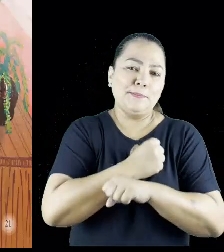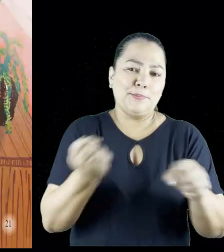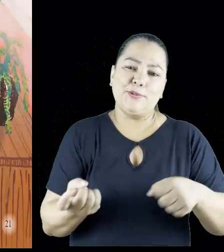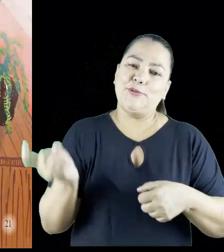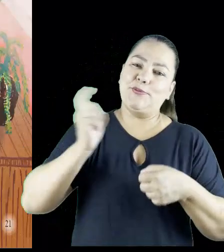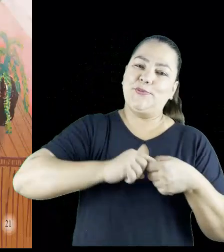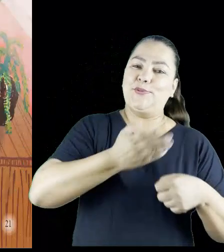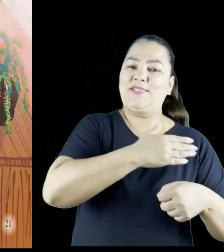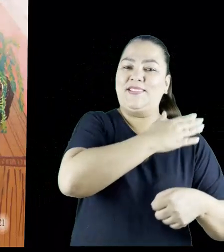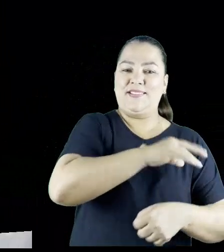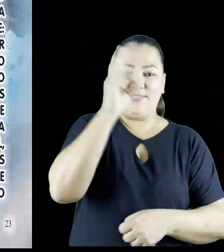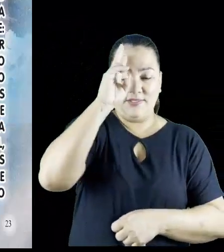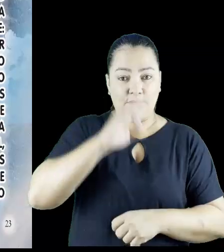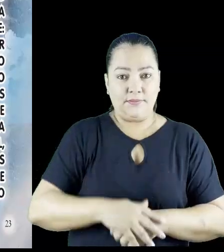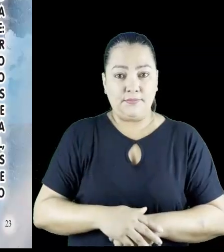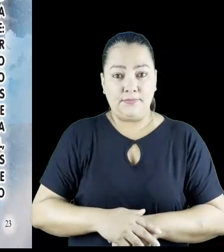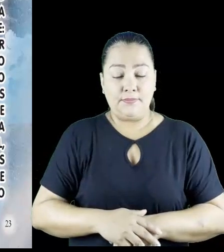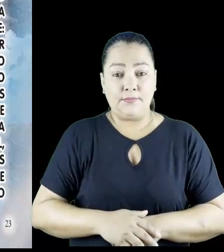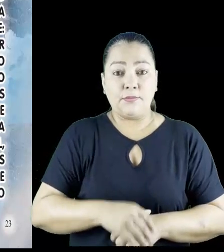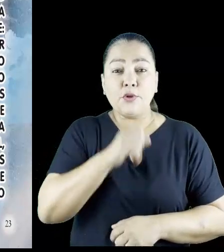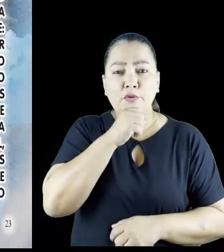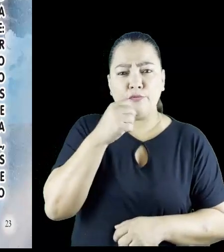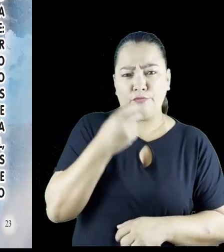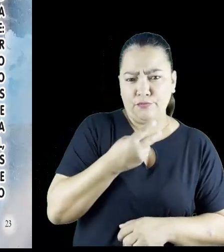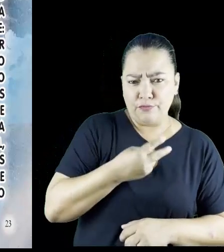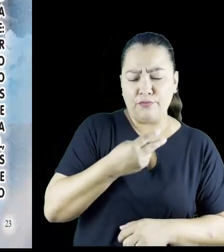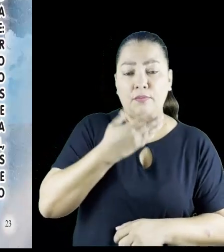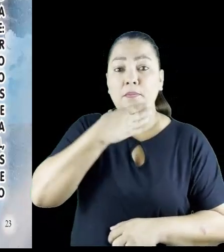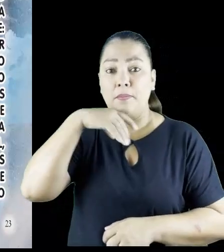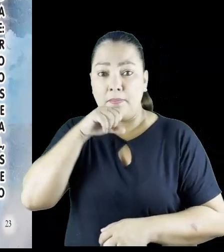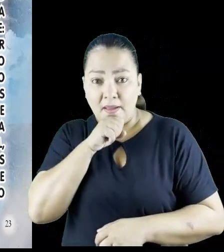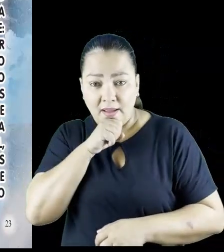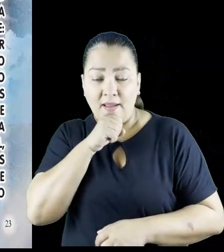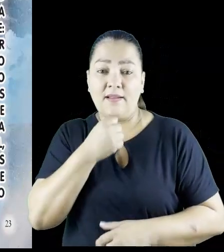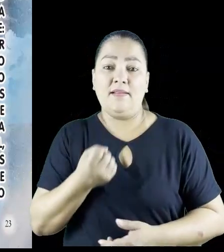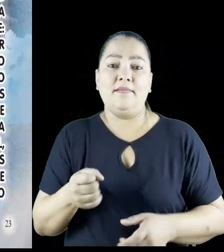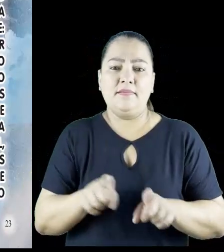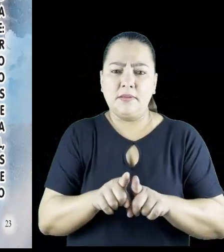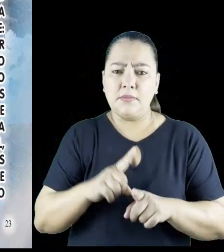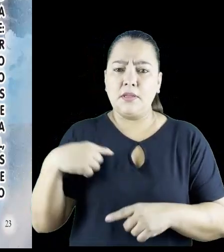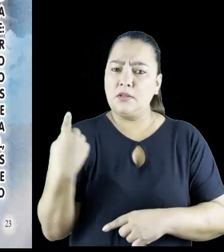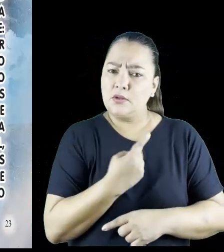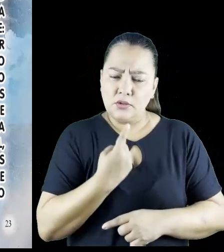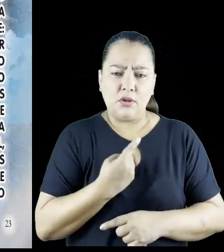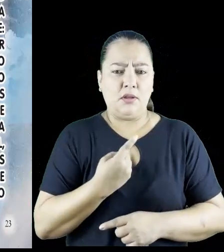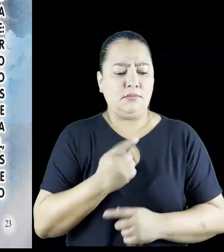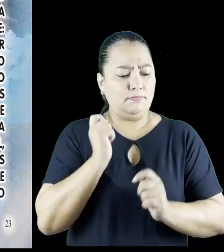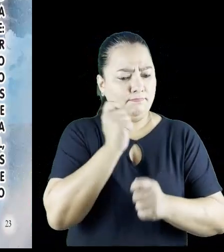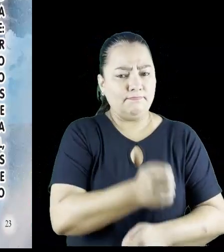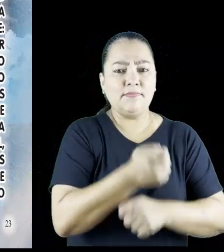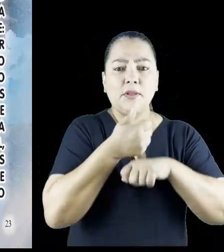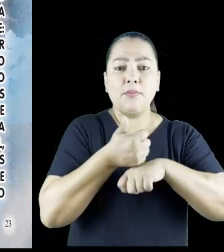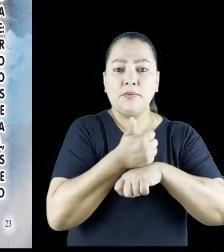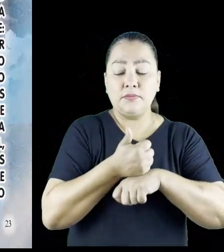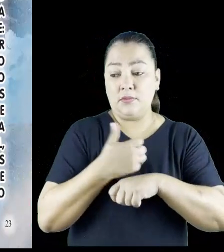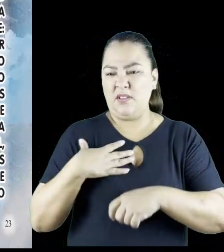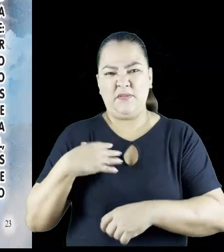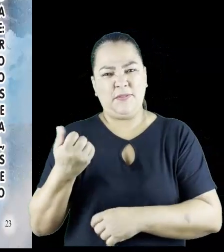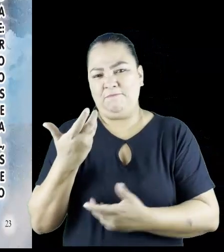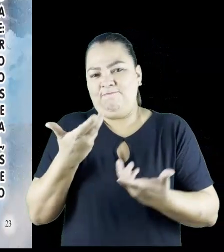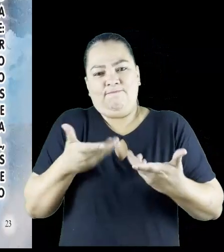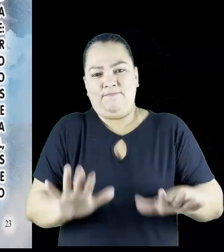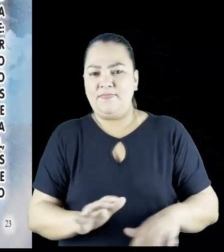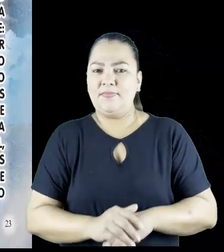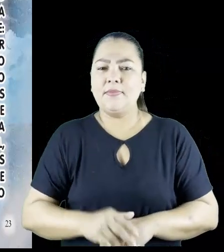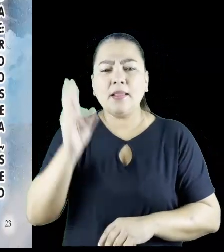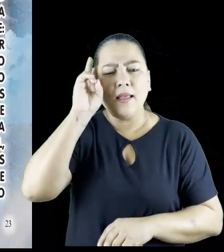volta mais. Meu bisavô, meu avô, meu pai e eu somos pescadores, mas os meus filhos não quiseram ser pescador não. Lembro